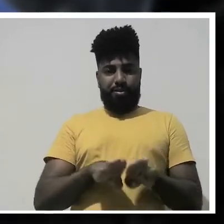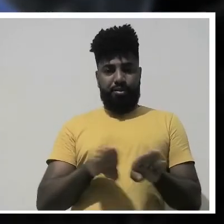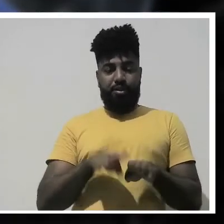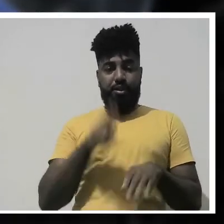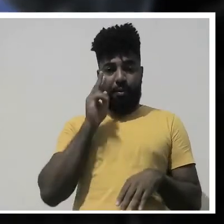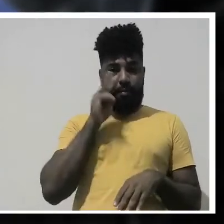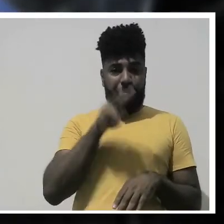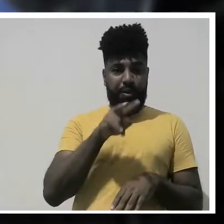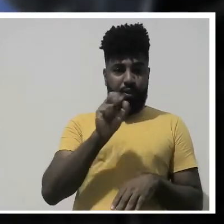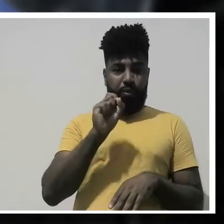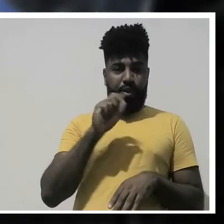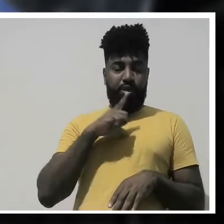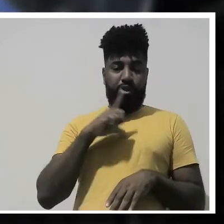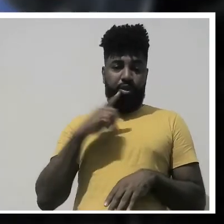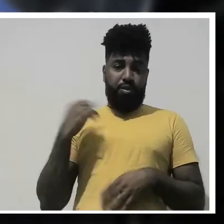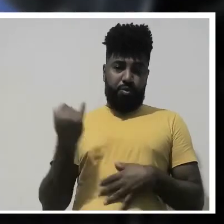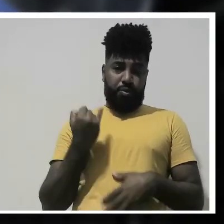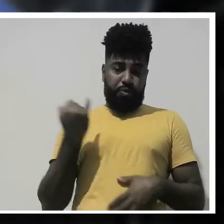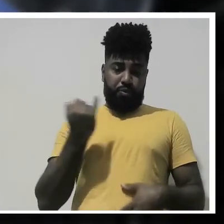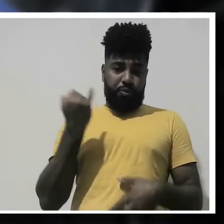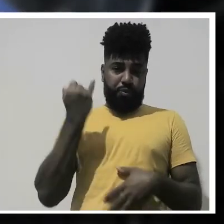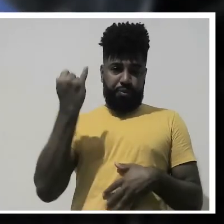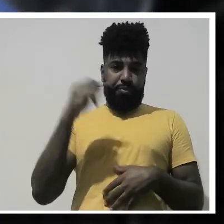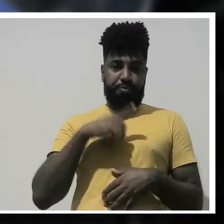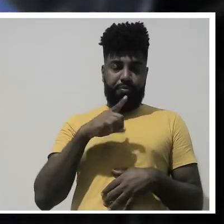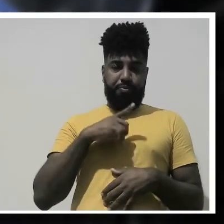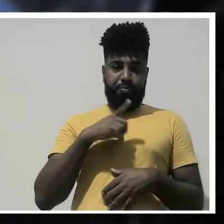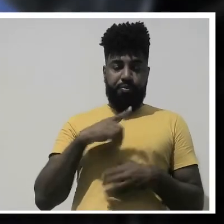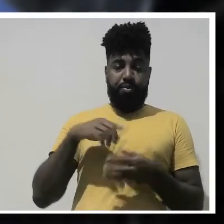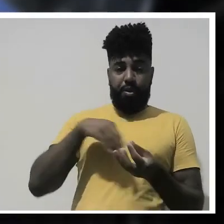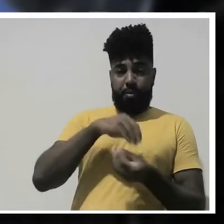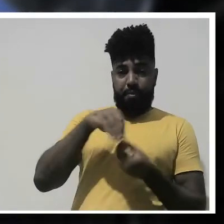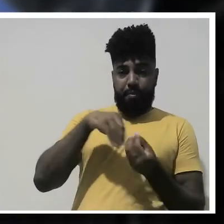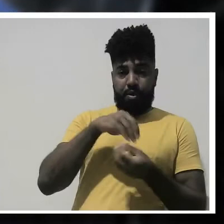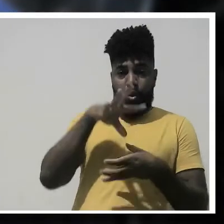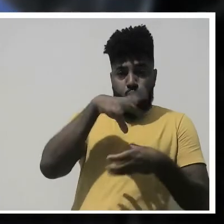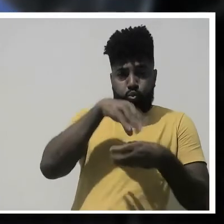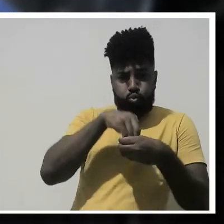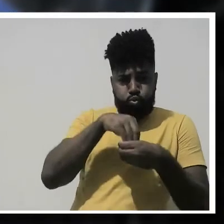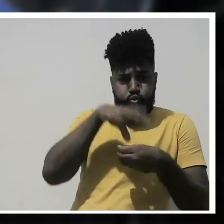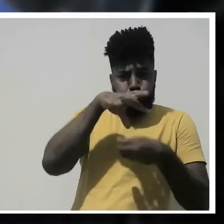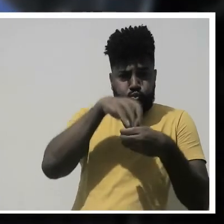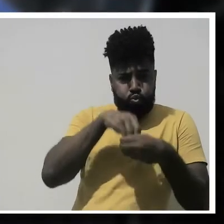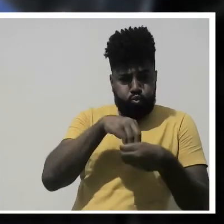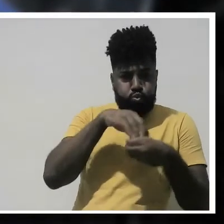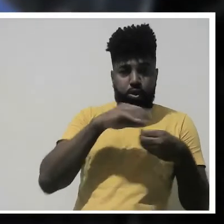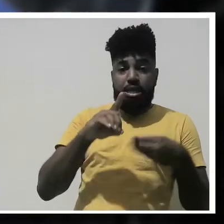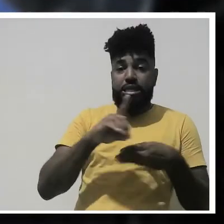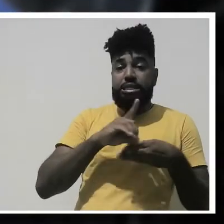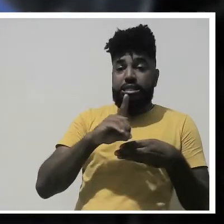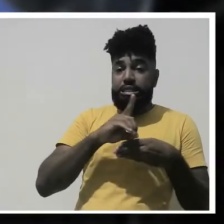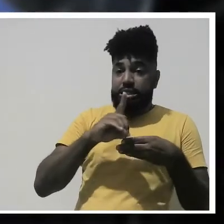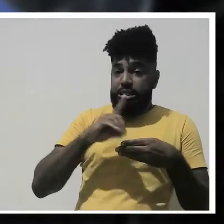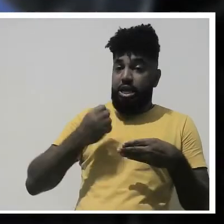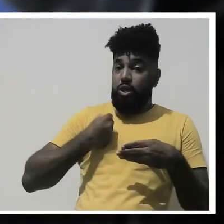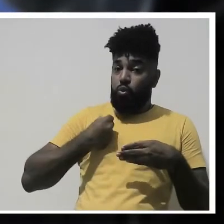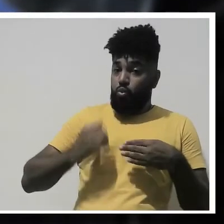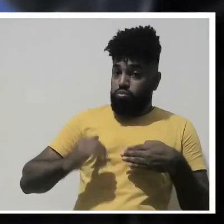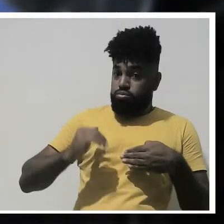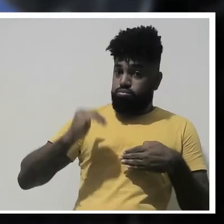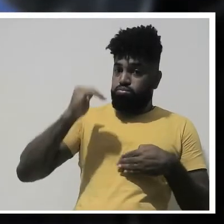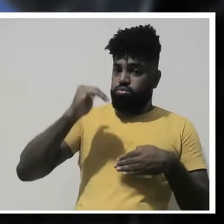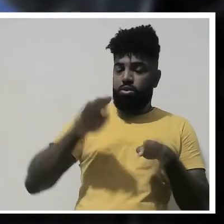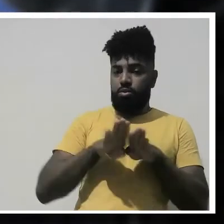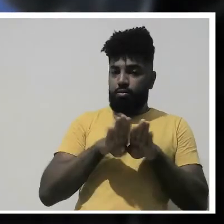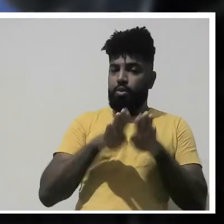tínhamos preparado. Você pode reparar também uma coisa interessante. Quanto mais concentrada é a solução, maior é a densidade dela. E